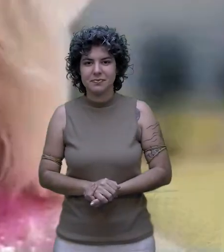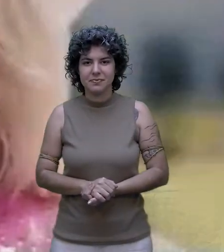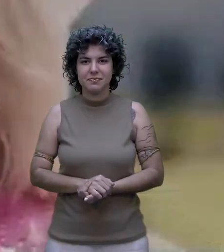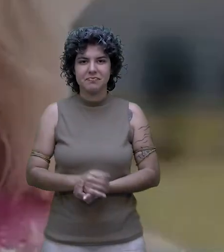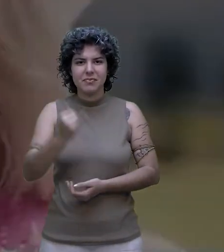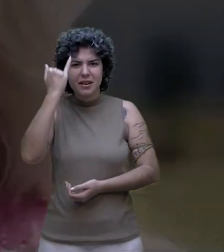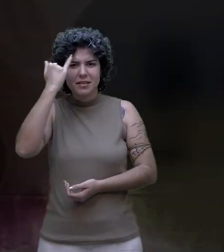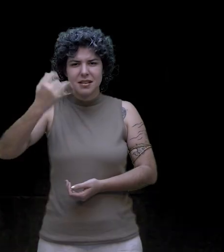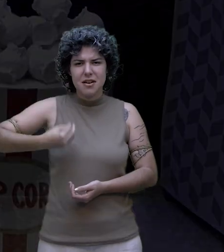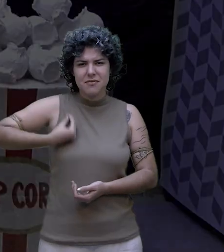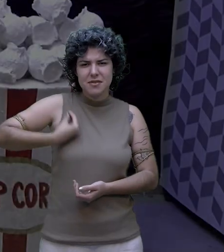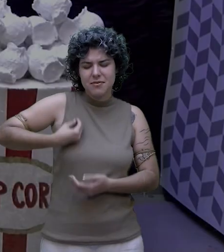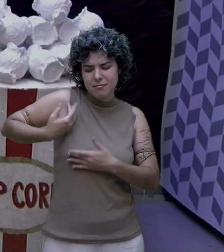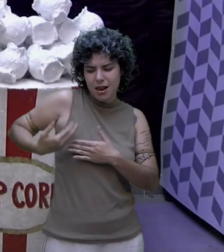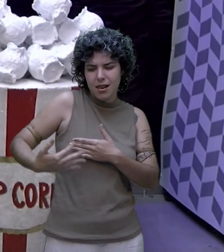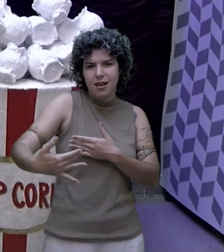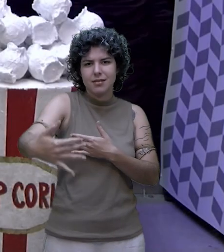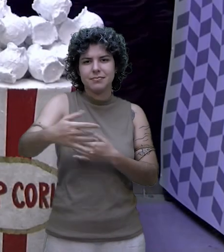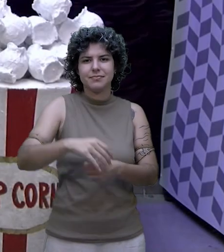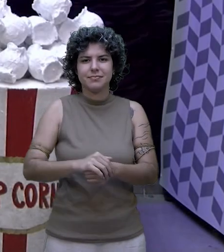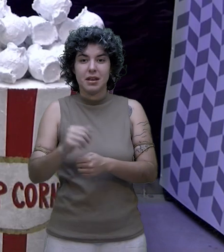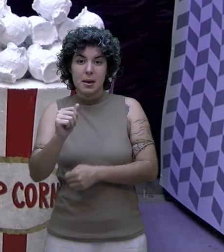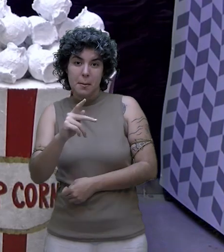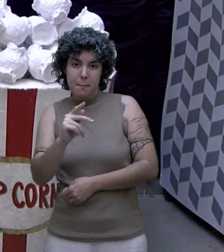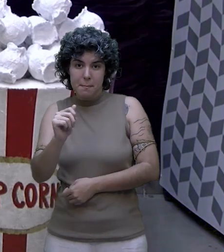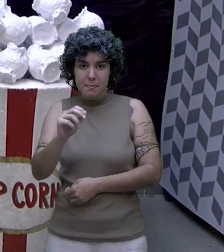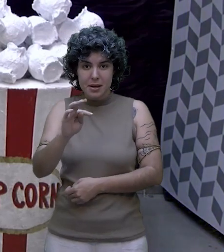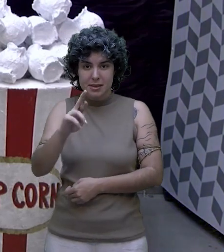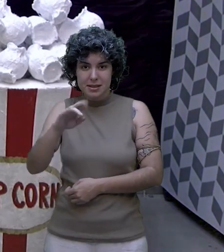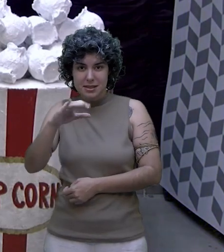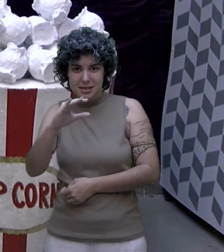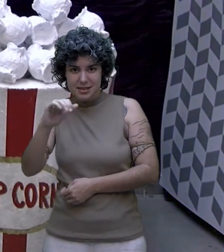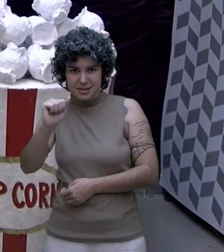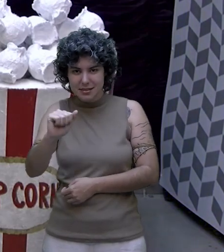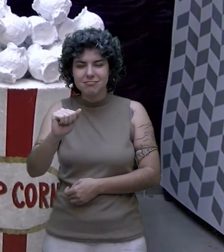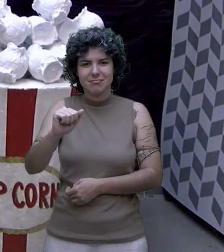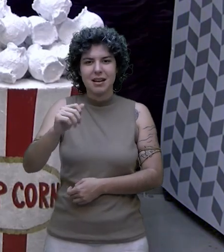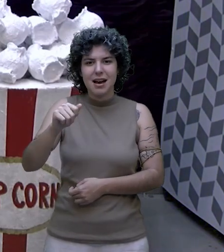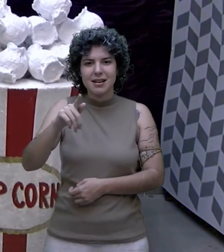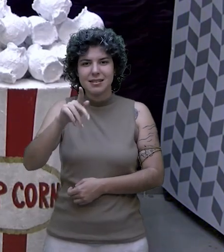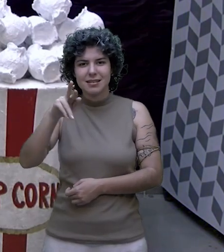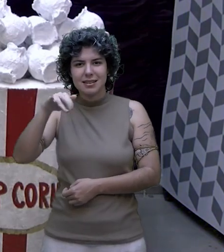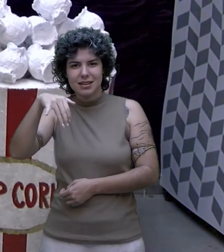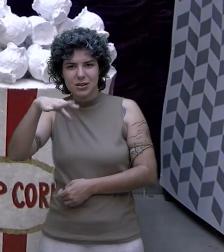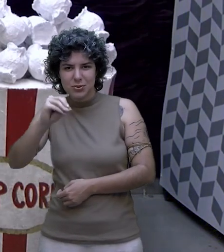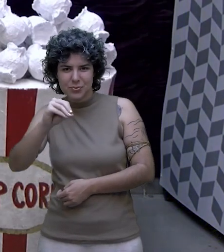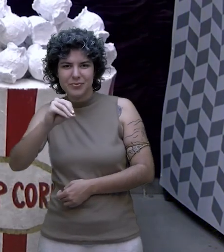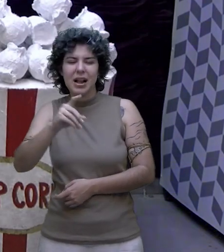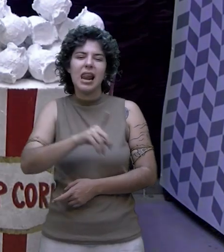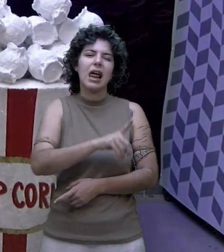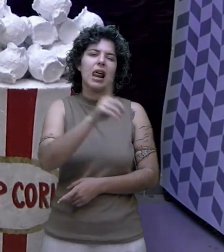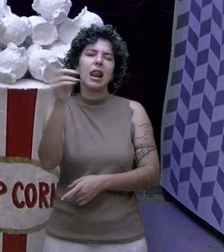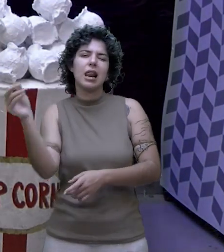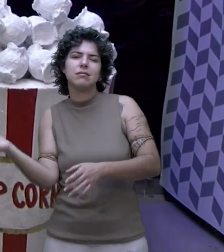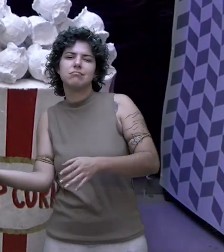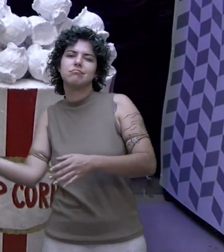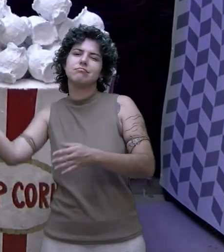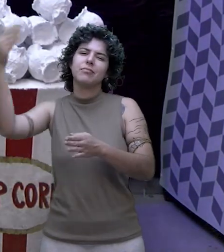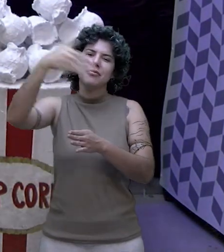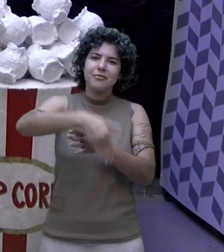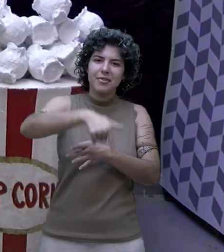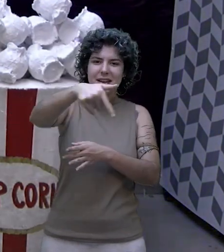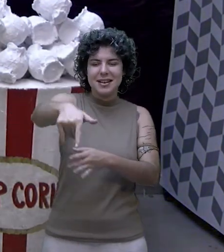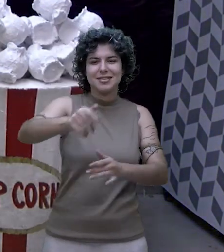Ideias vivem para sempre. Patrícia de Aquino vem lá do sertão e vai conquistar seu coração. Eita, que chega rimou,